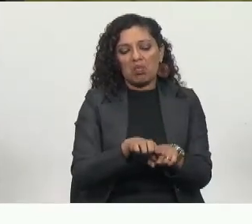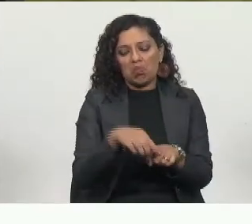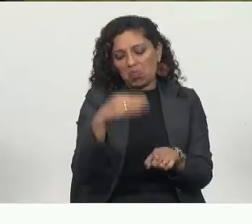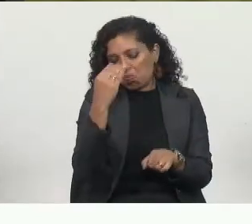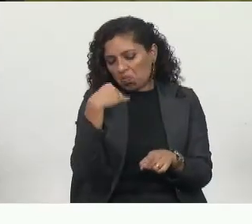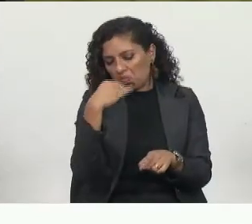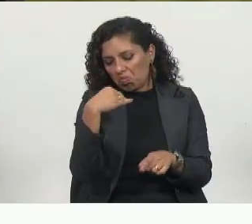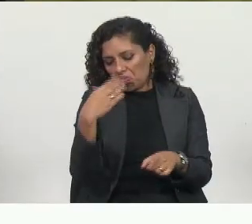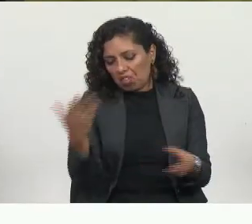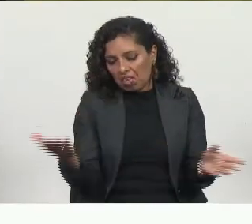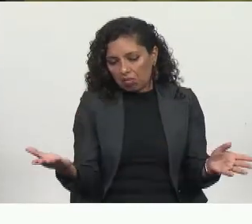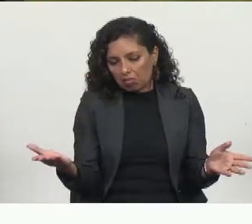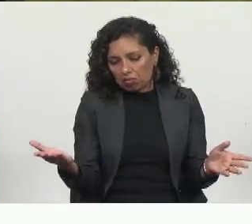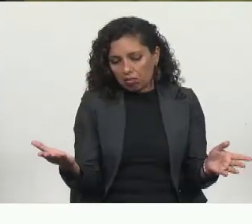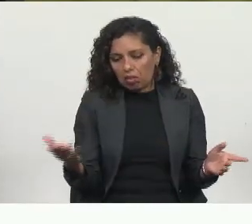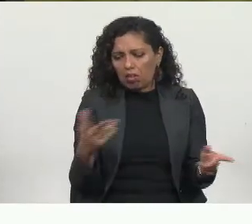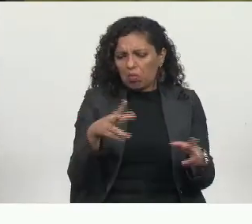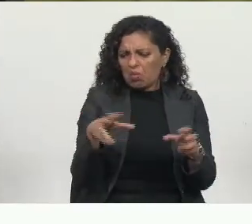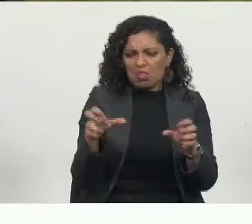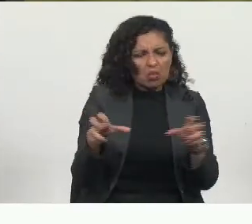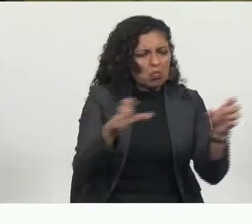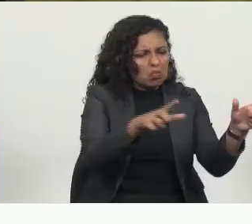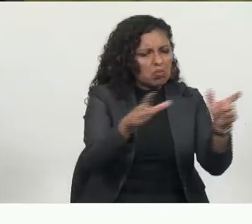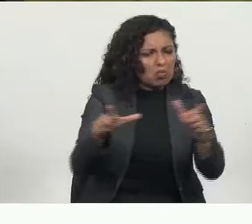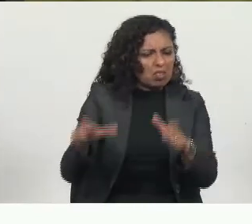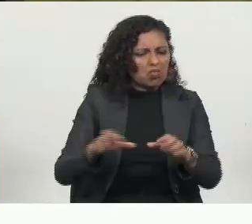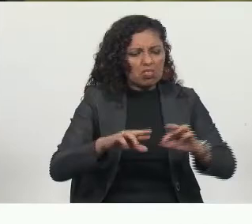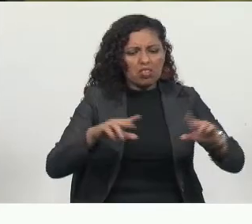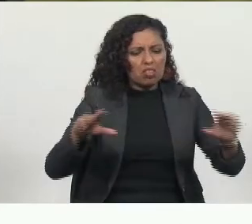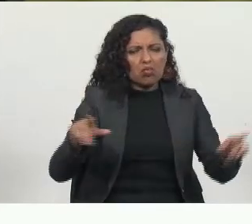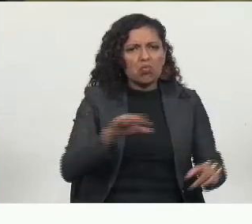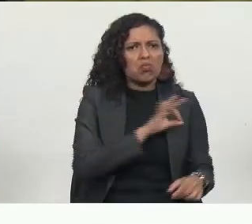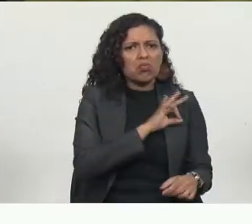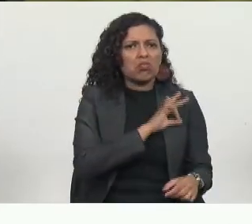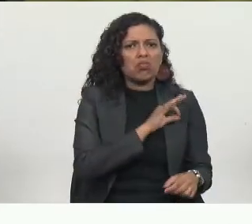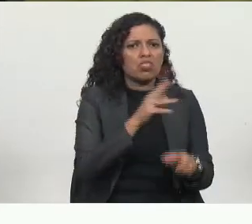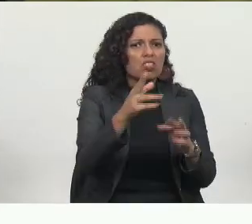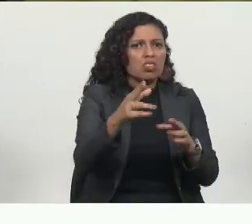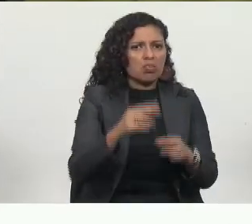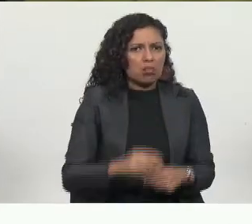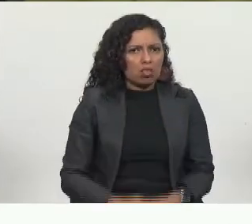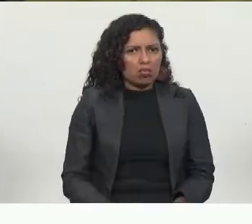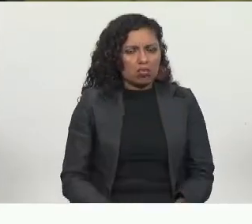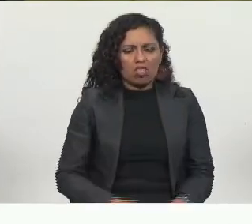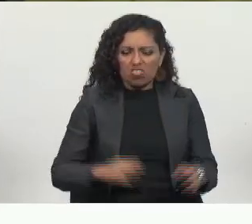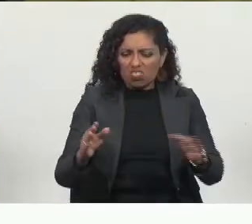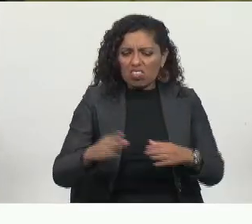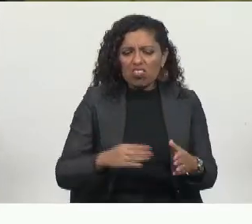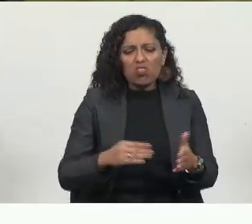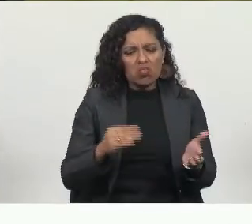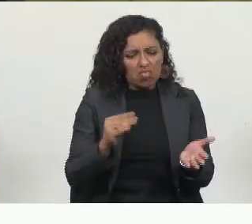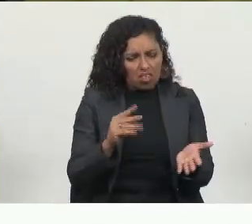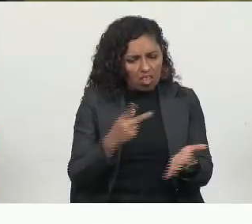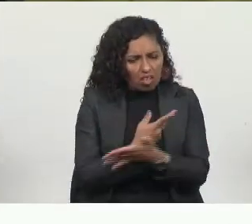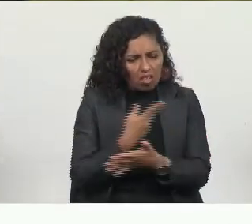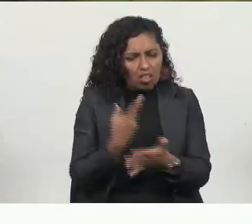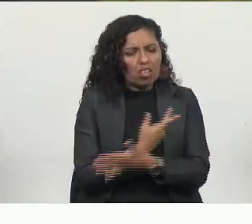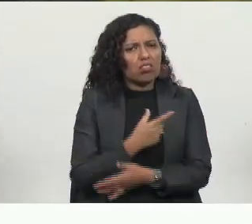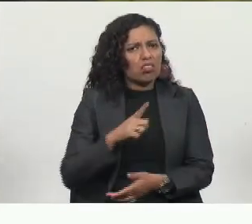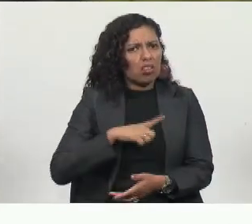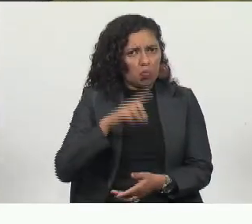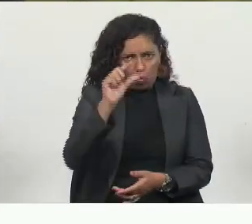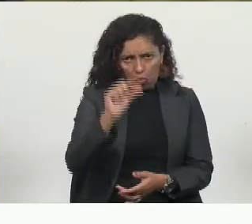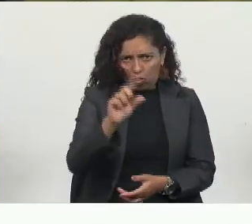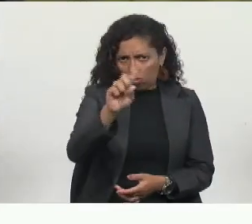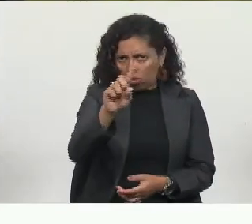não percebem isso. Eu percebo isso na polícia também. Os próprios policiais, quando pecam, né, e não são poucos os pecados, eles,